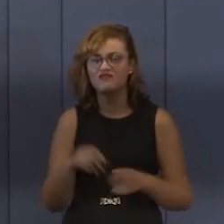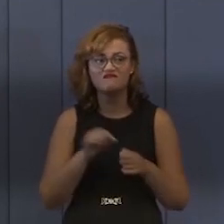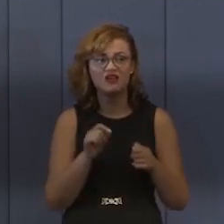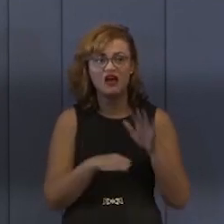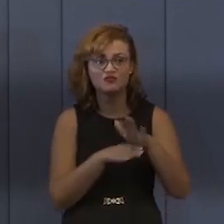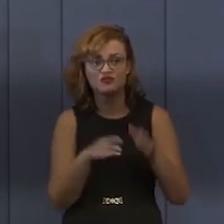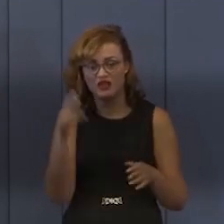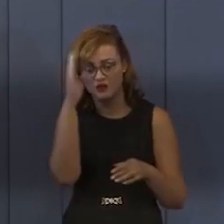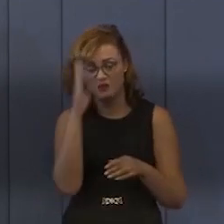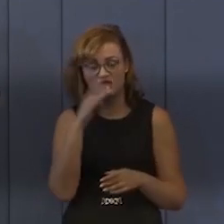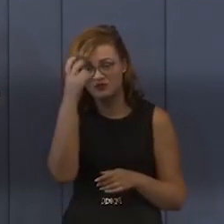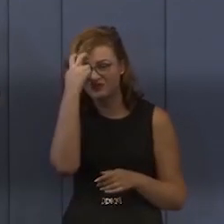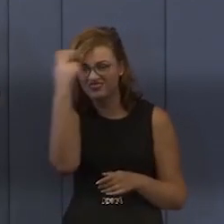produzir,